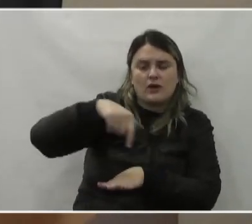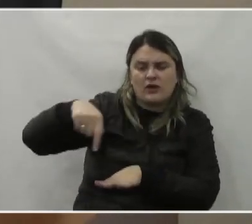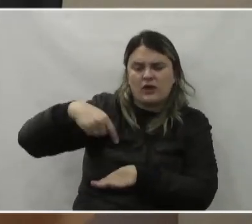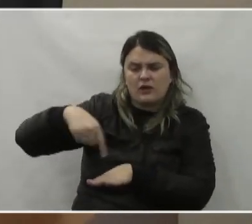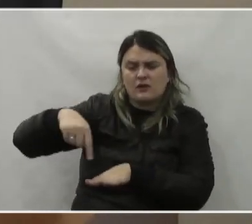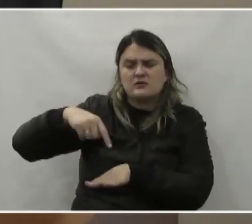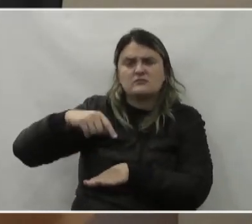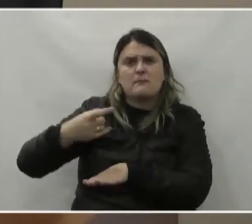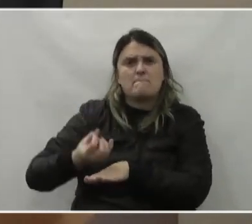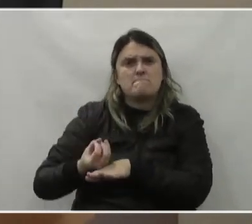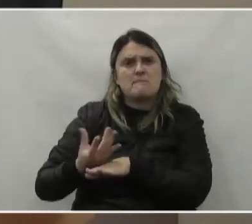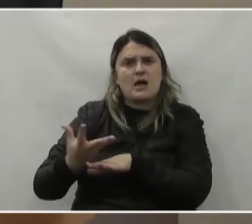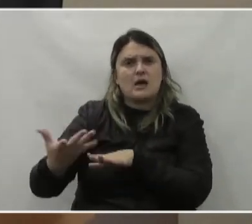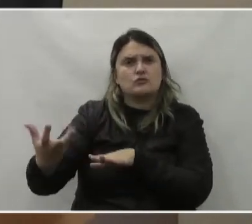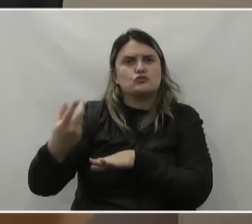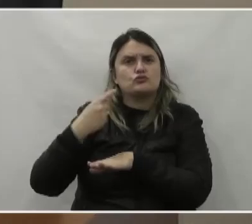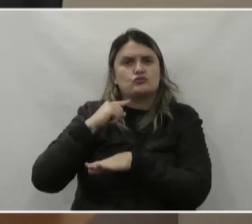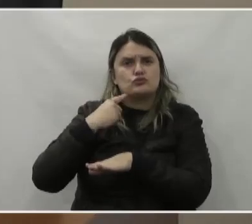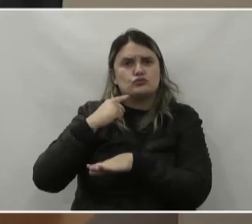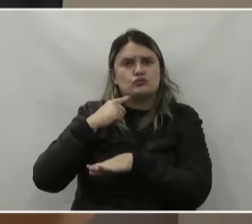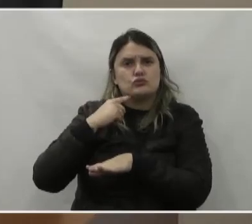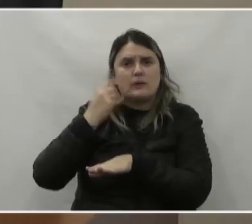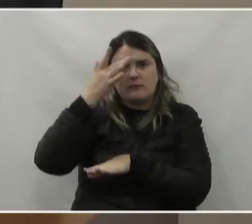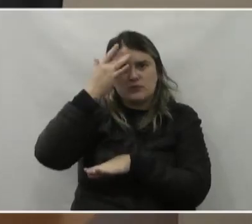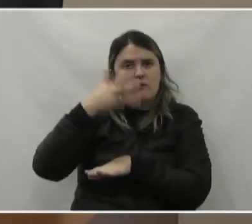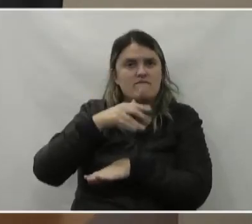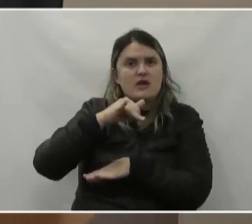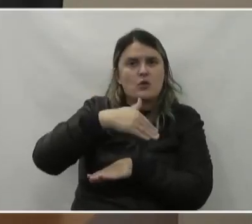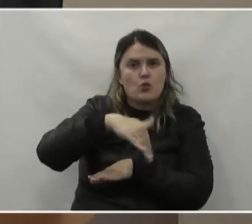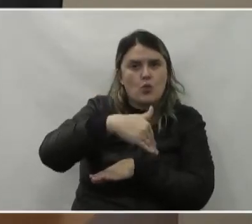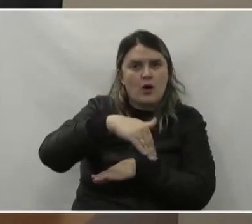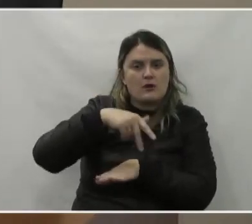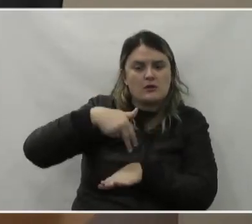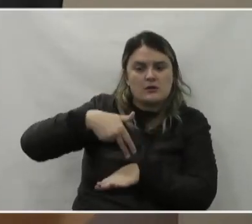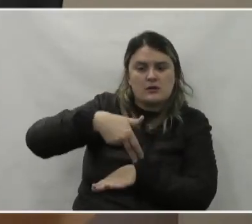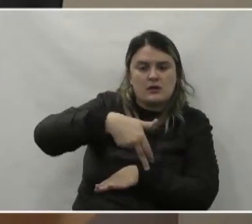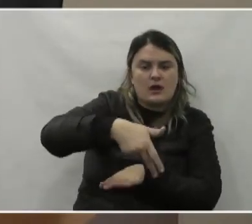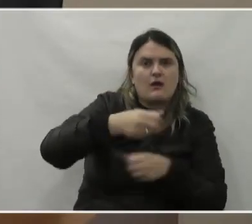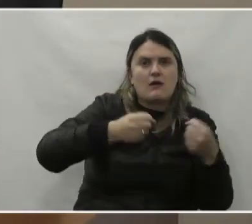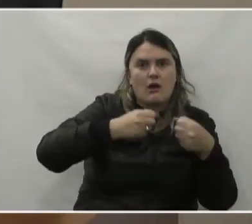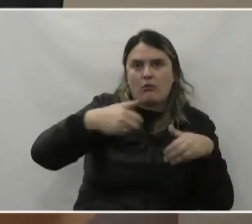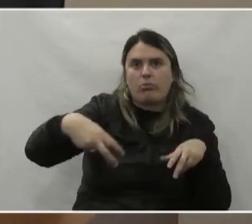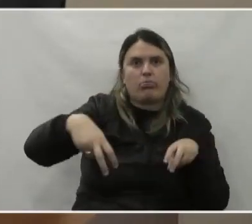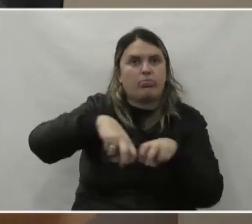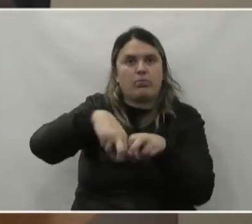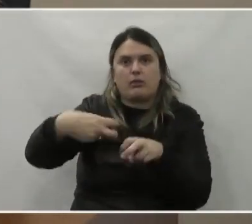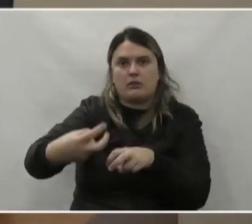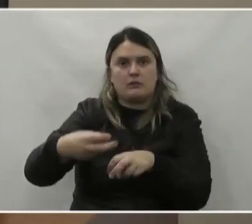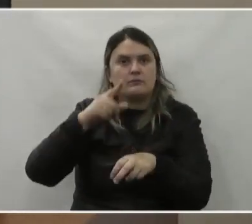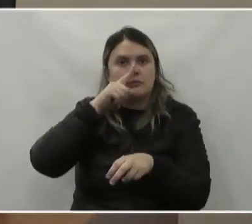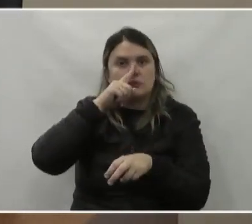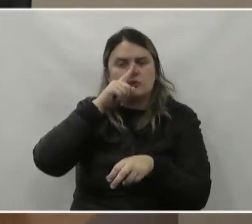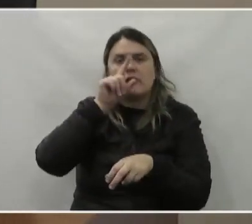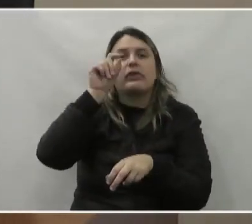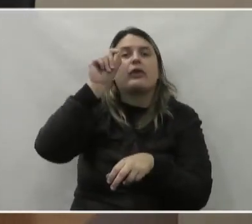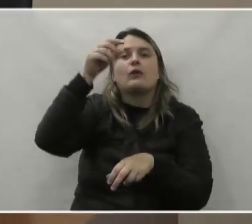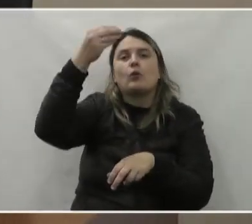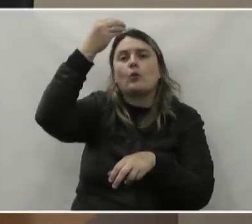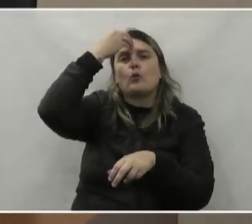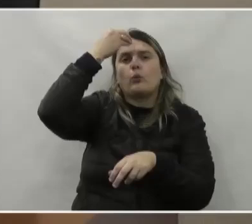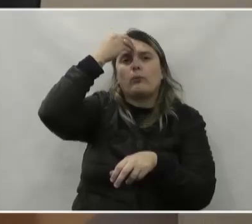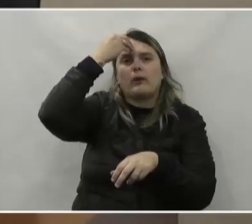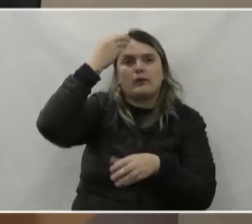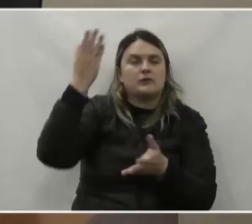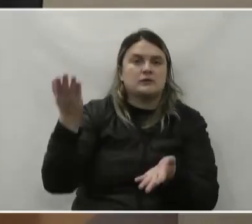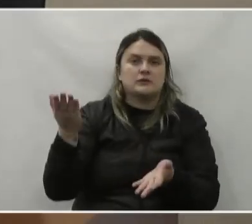mato, mas ela corre um sério risco, ela pode ser atropelada. E aí, quem é que vai arcar